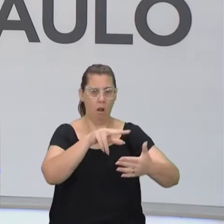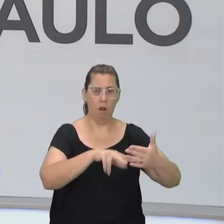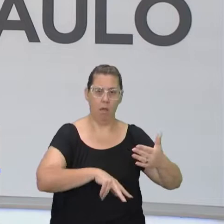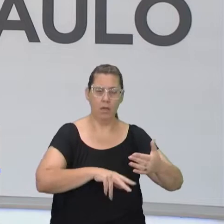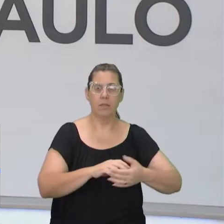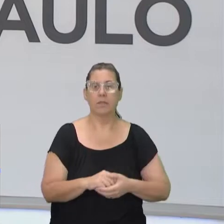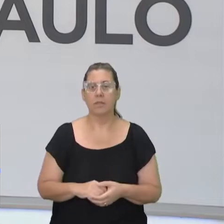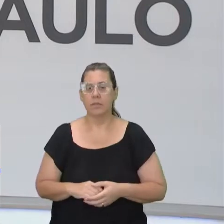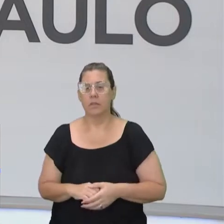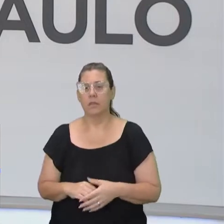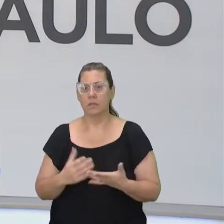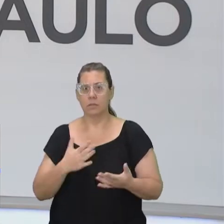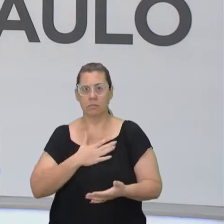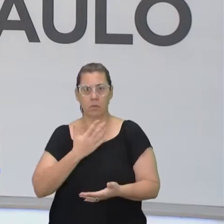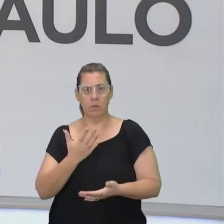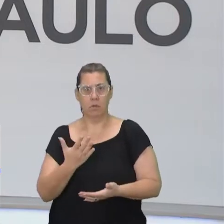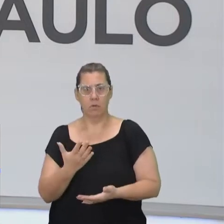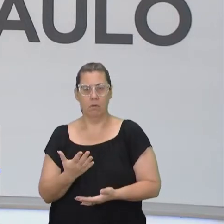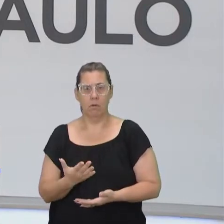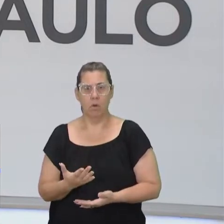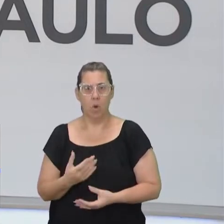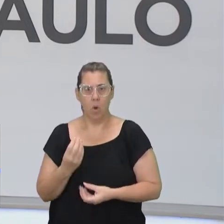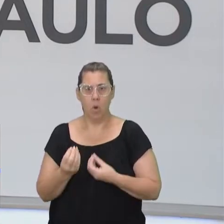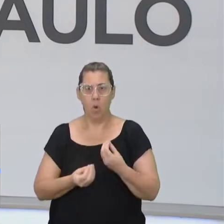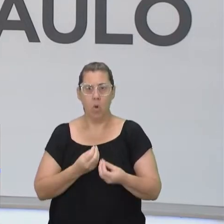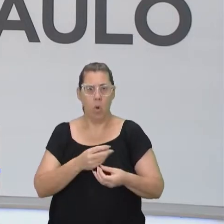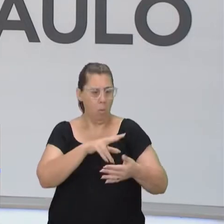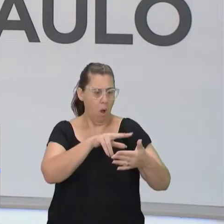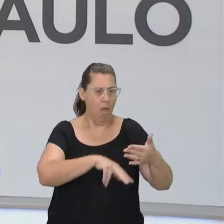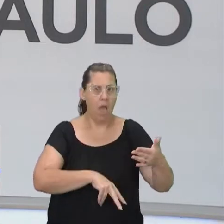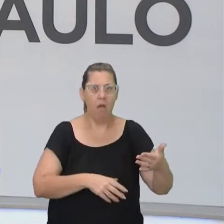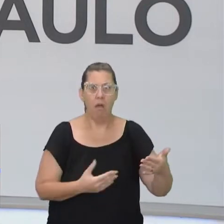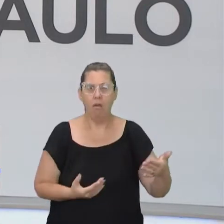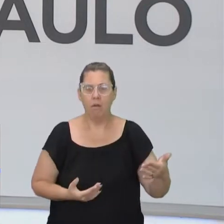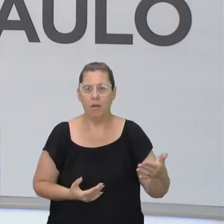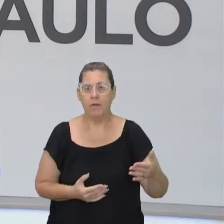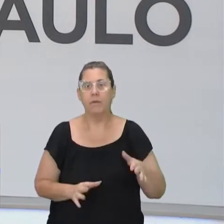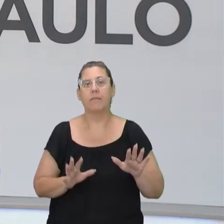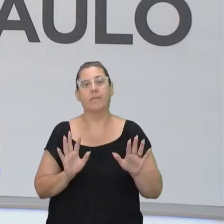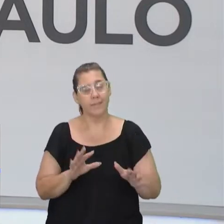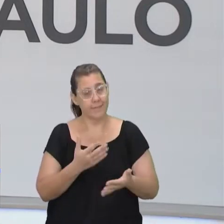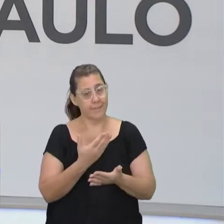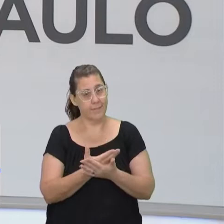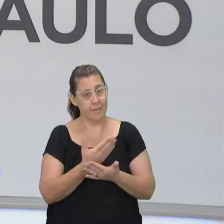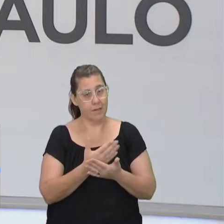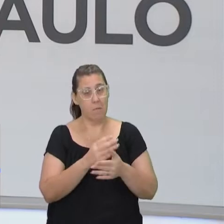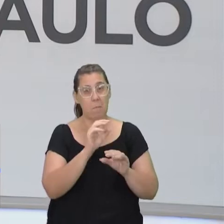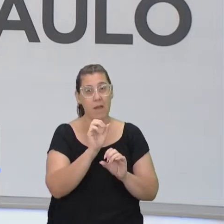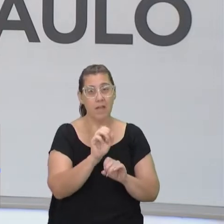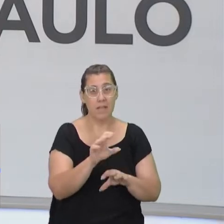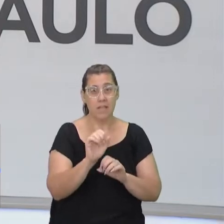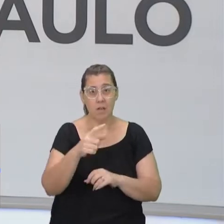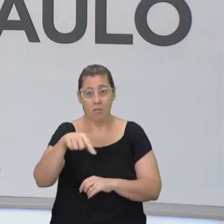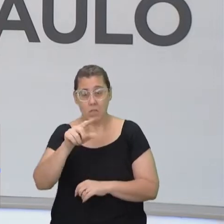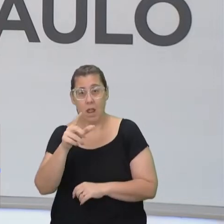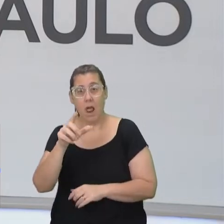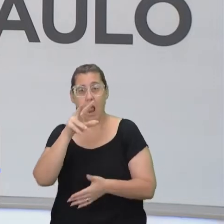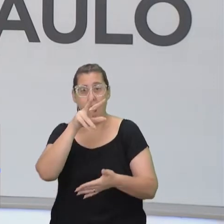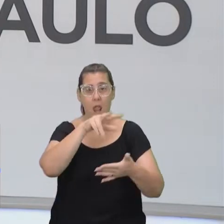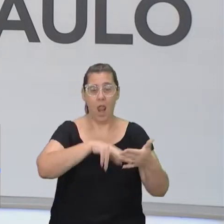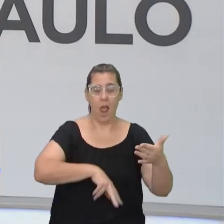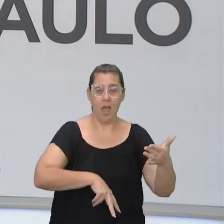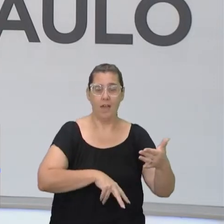E aí você deve ter ficado assustado. Puxa vida, como é que eu vou ler um jornal internacional? E esta é a aula para ensinar vocês a ler um